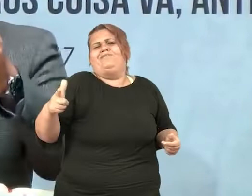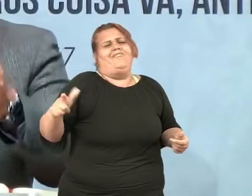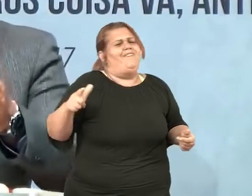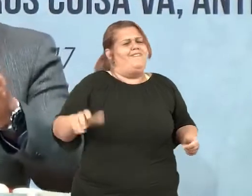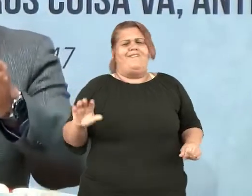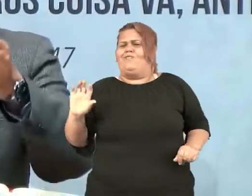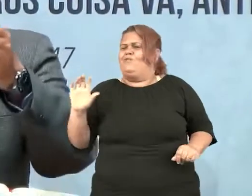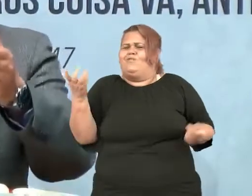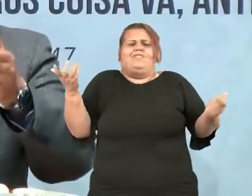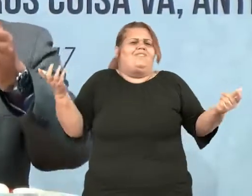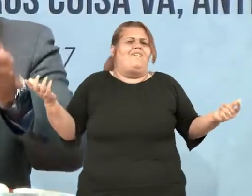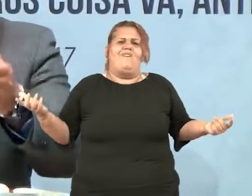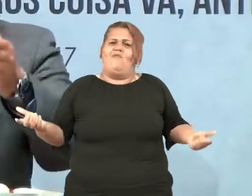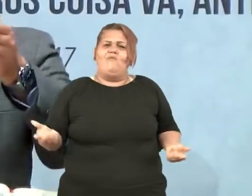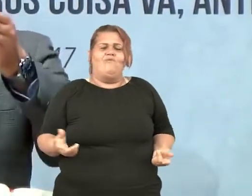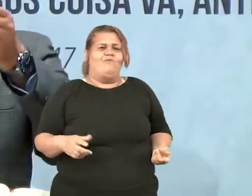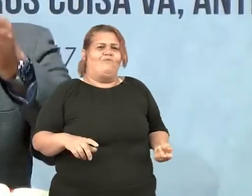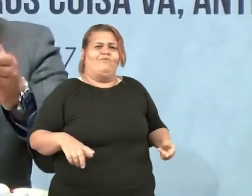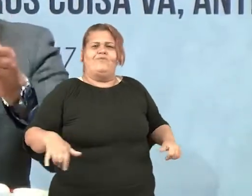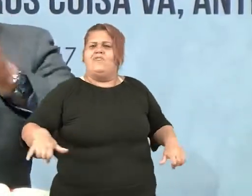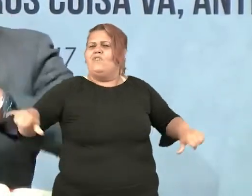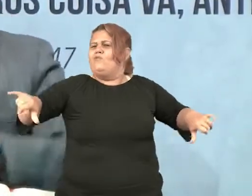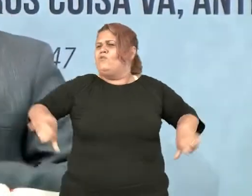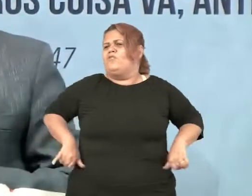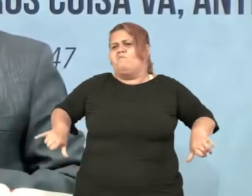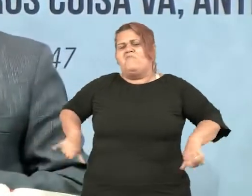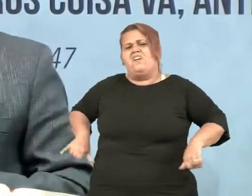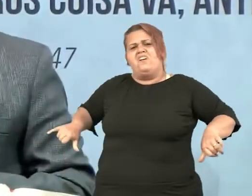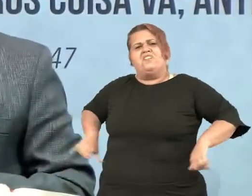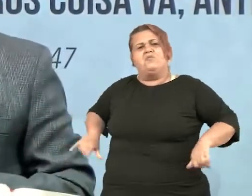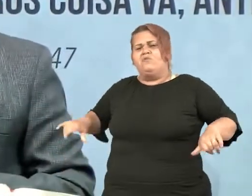imediata e eficaz para os grandes dramas da vida.